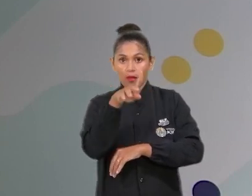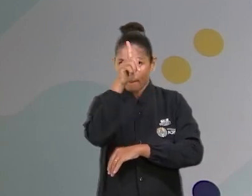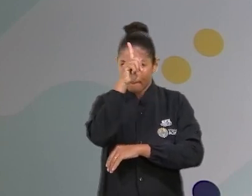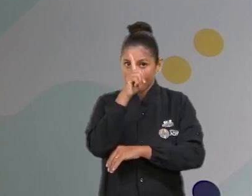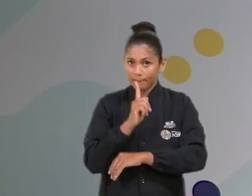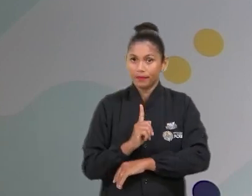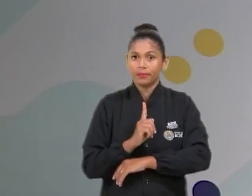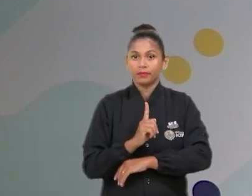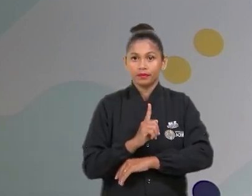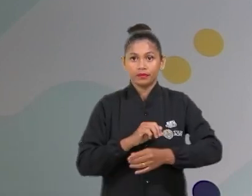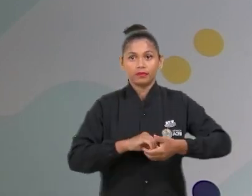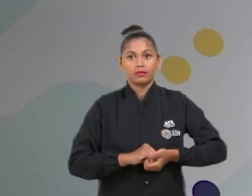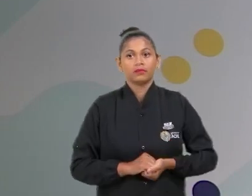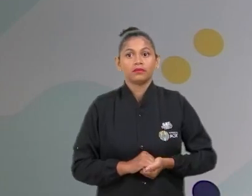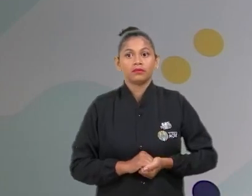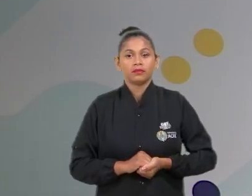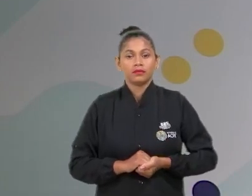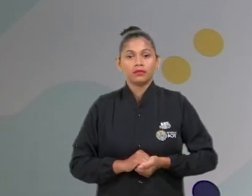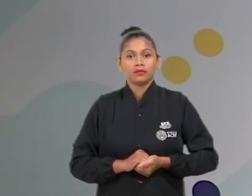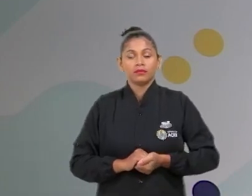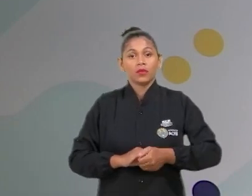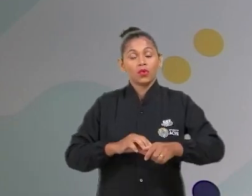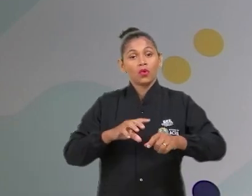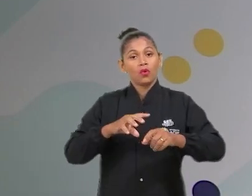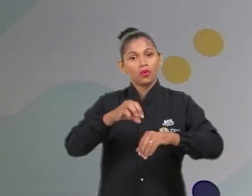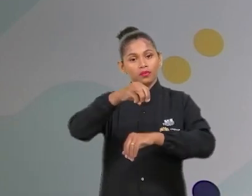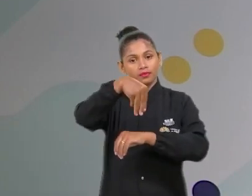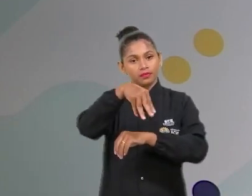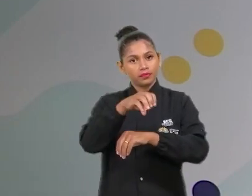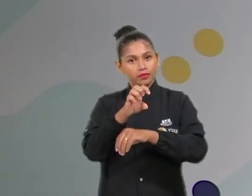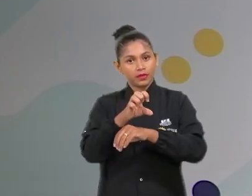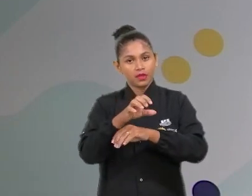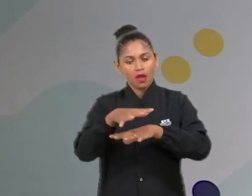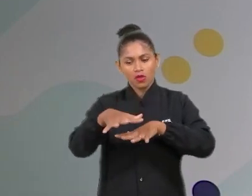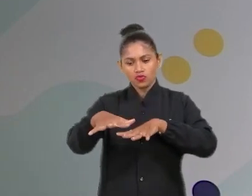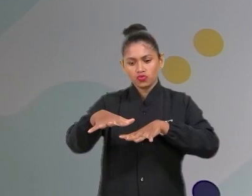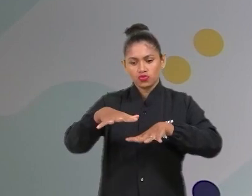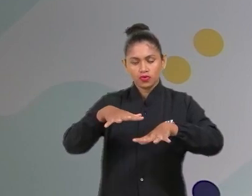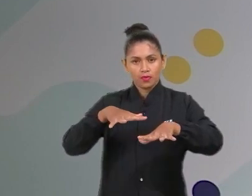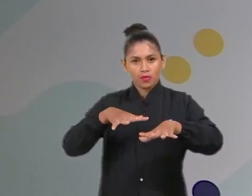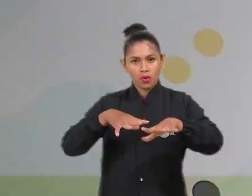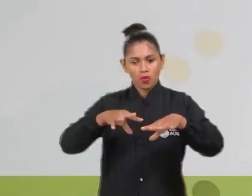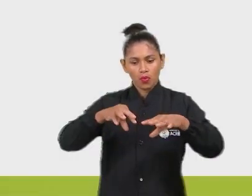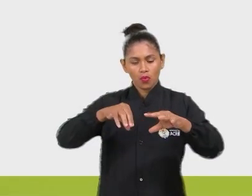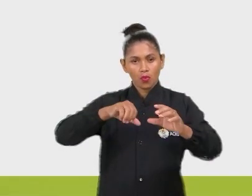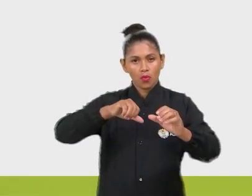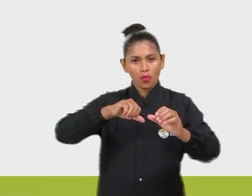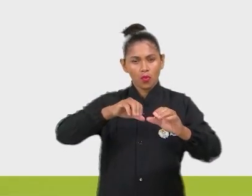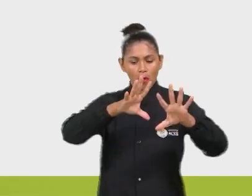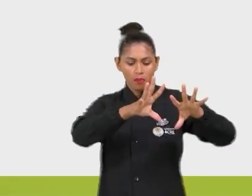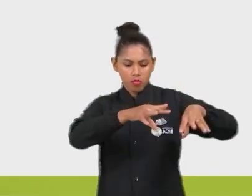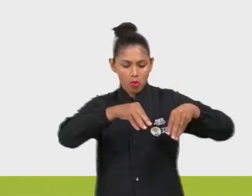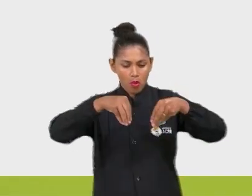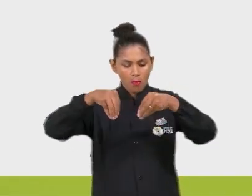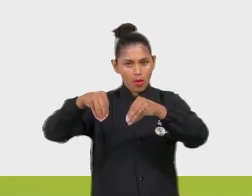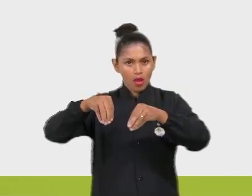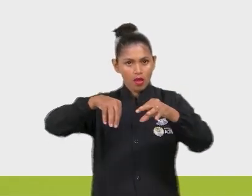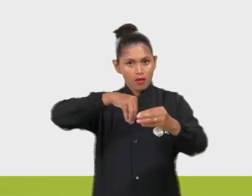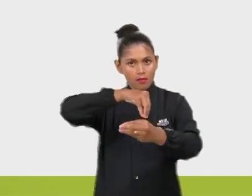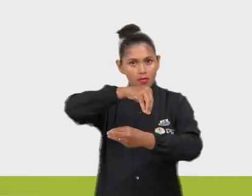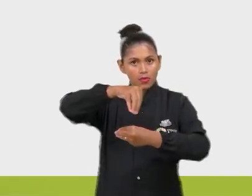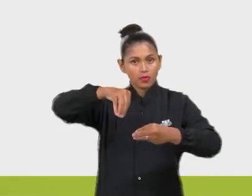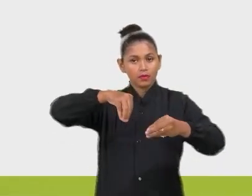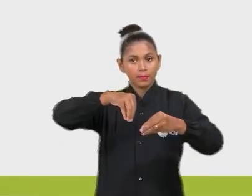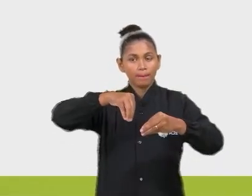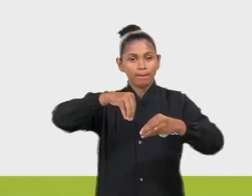amarela. Os metais de transição interna. O que é esses metais de transição interna? São os elementos